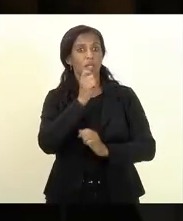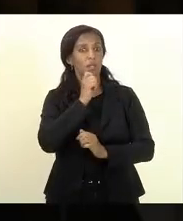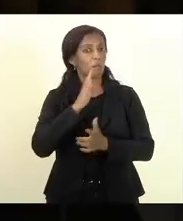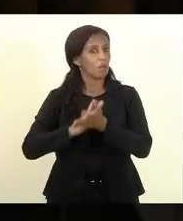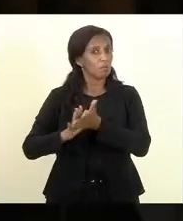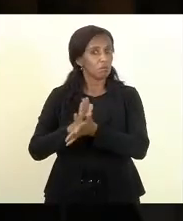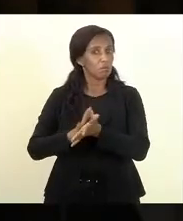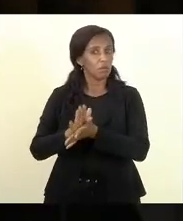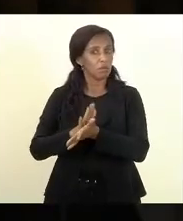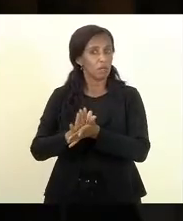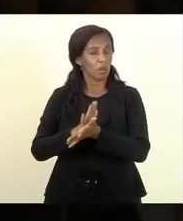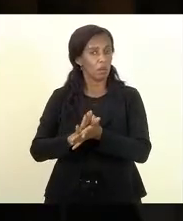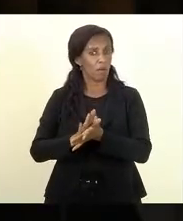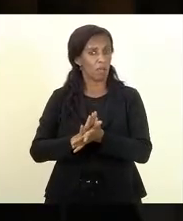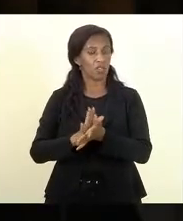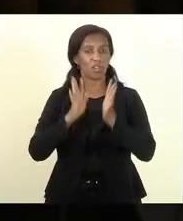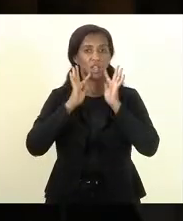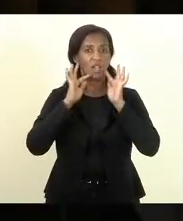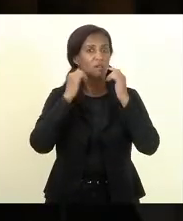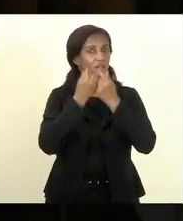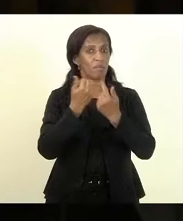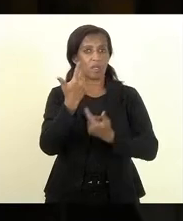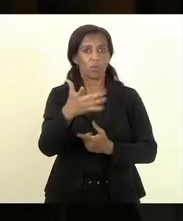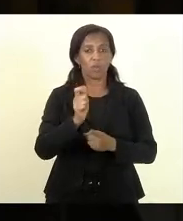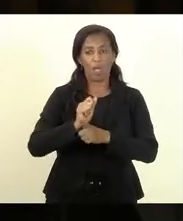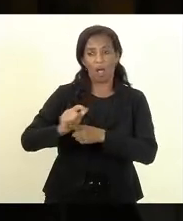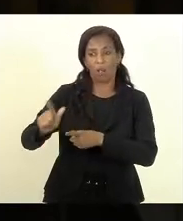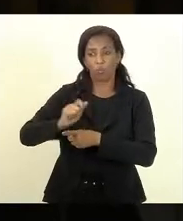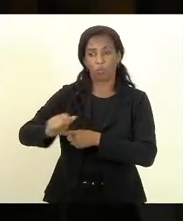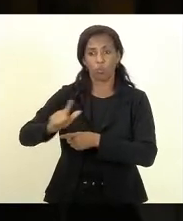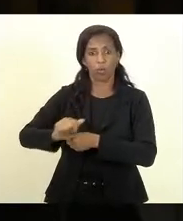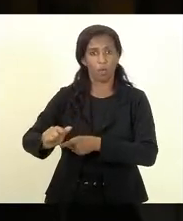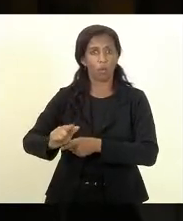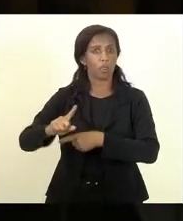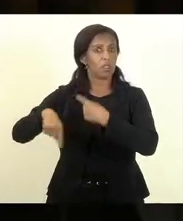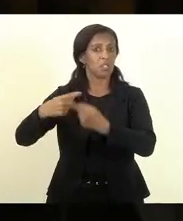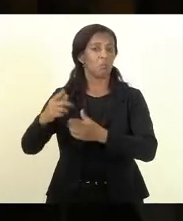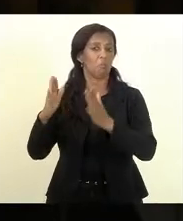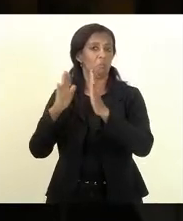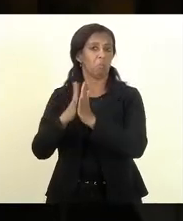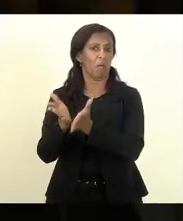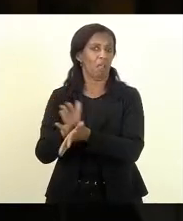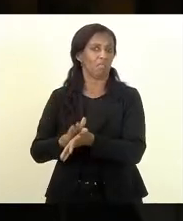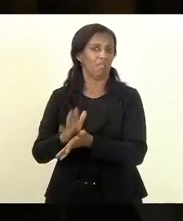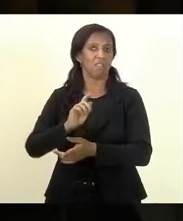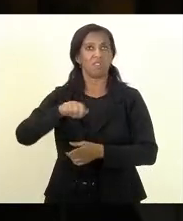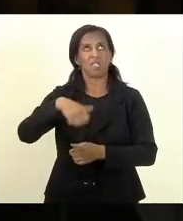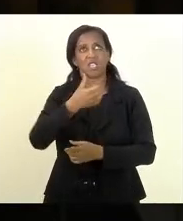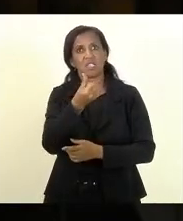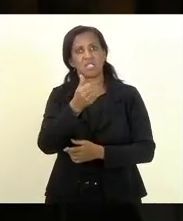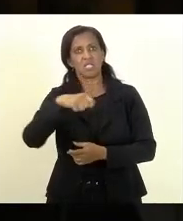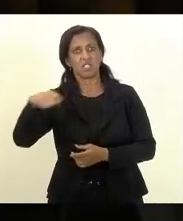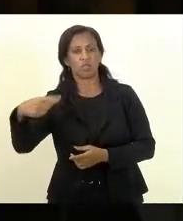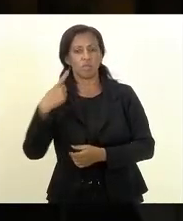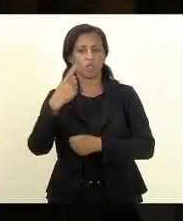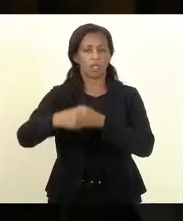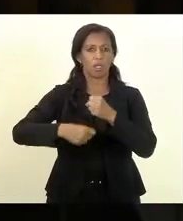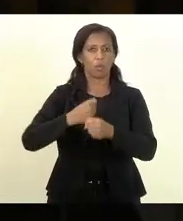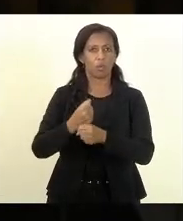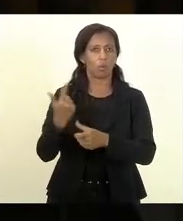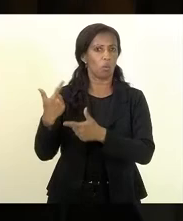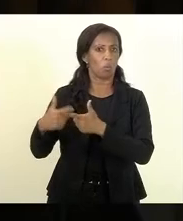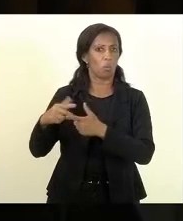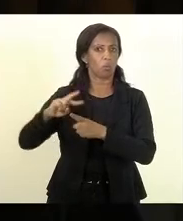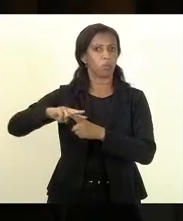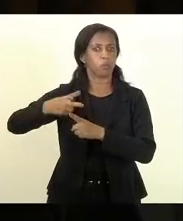querem, receber aluguel social para desocupar, e depois não tem casa nenhuma, não é? E aí, daqui a 6 meses, daqui a 1 ano, é um problema